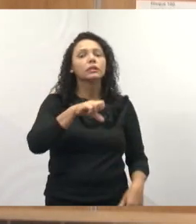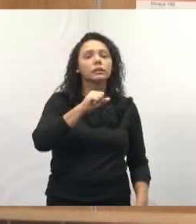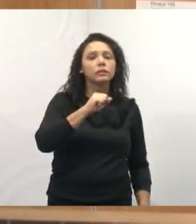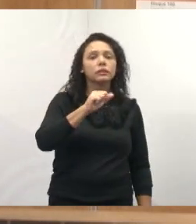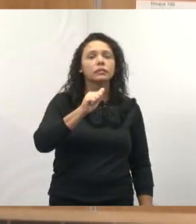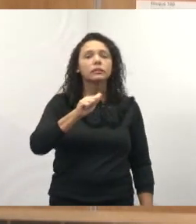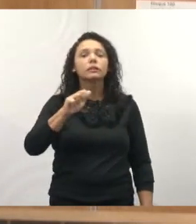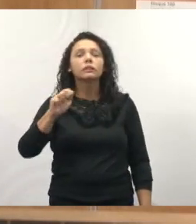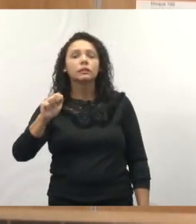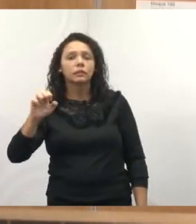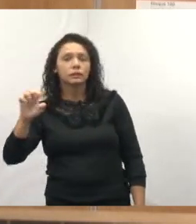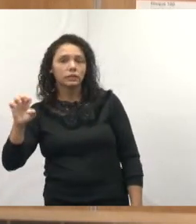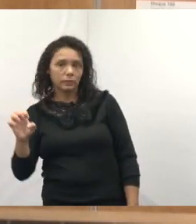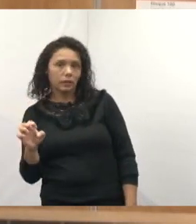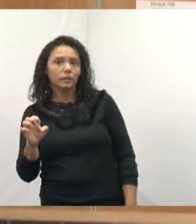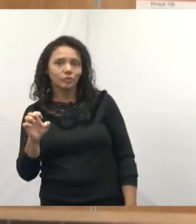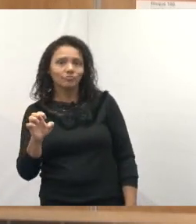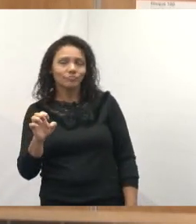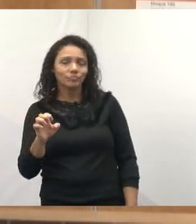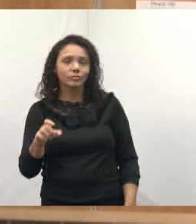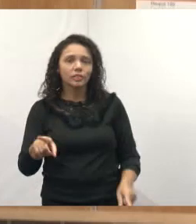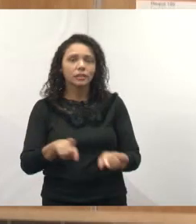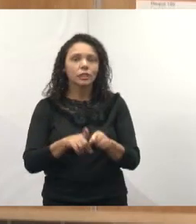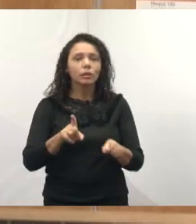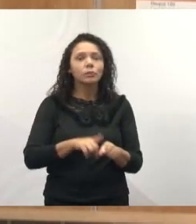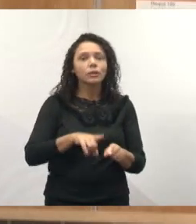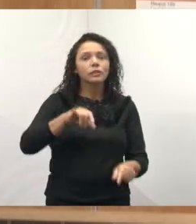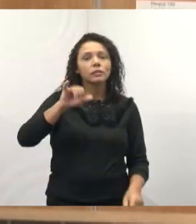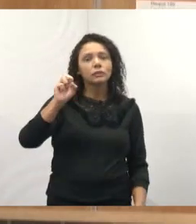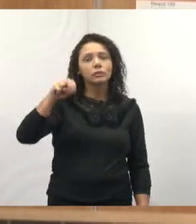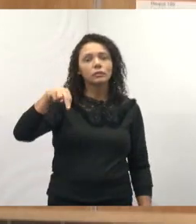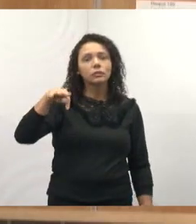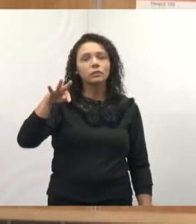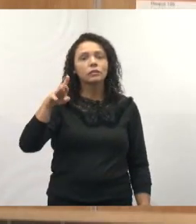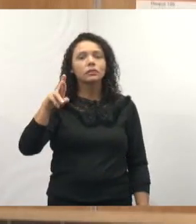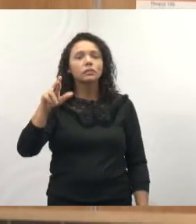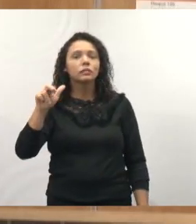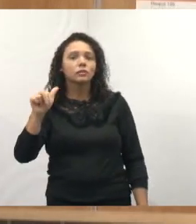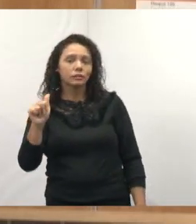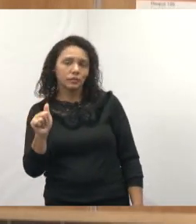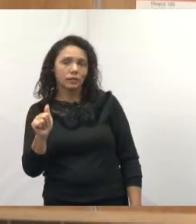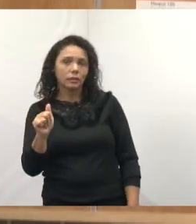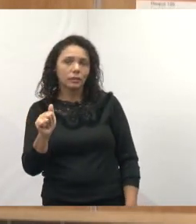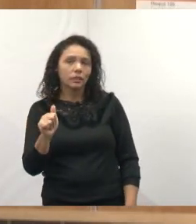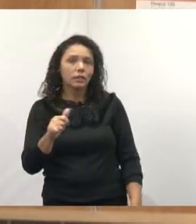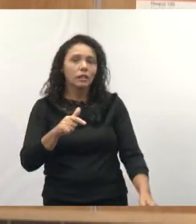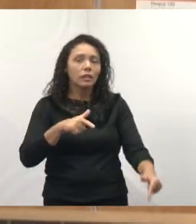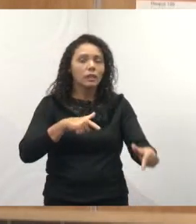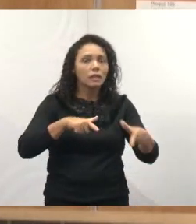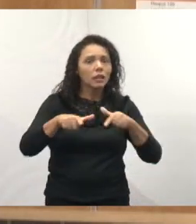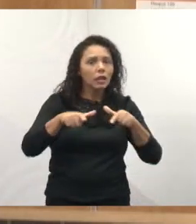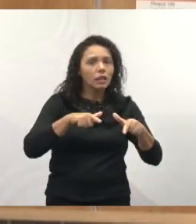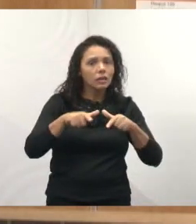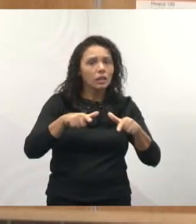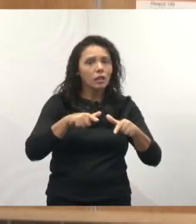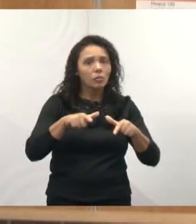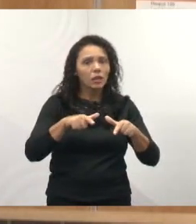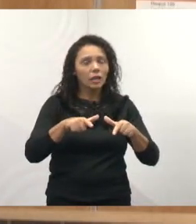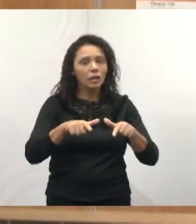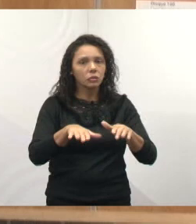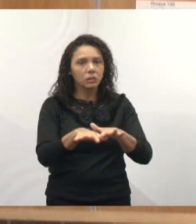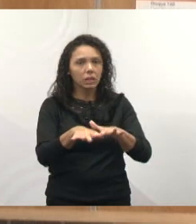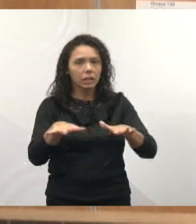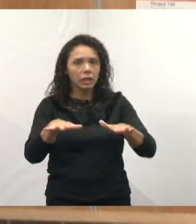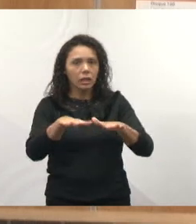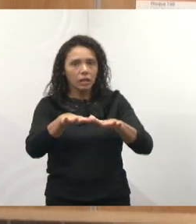do secretário do Infra, Edgar Sazaki, aqui hoje, que também é a parte de obras subterrâneas aqui na nossa